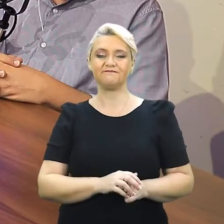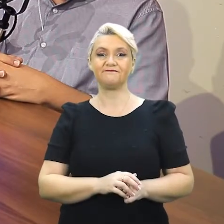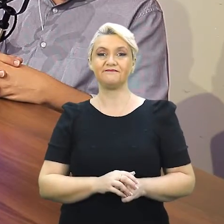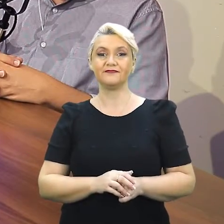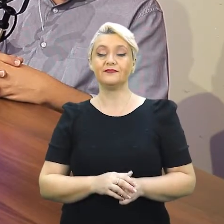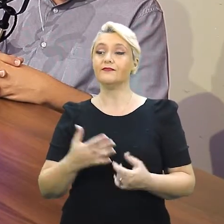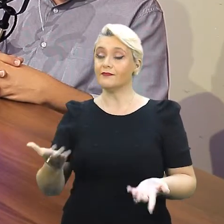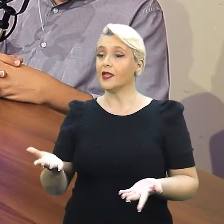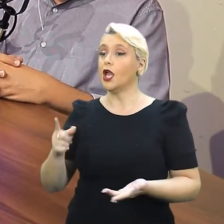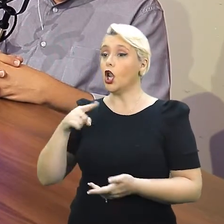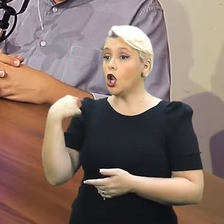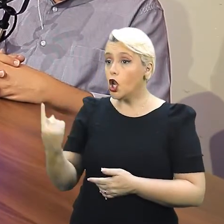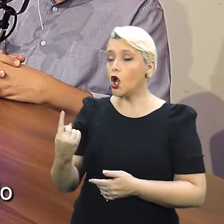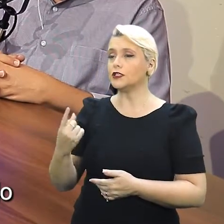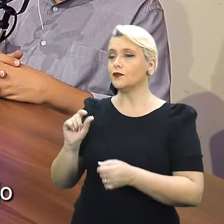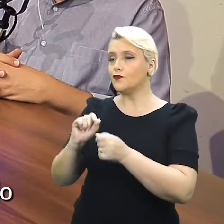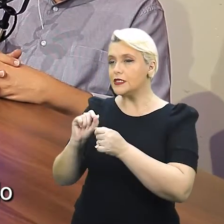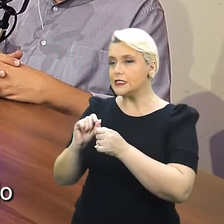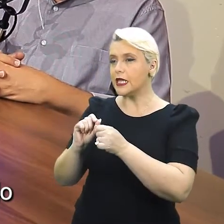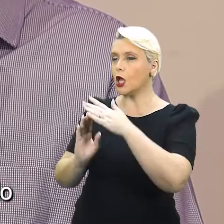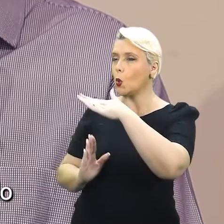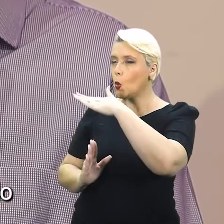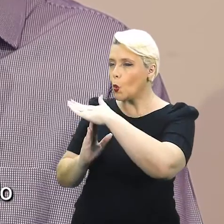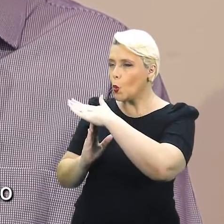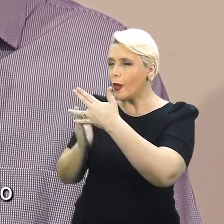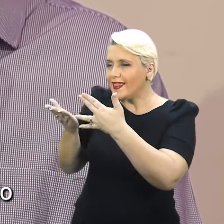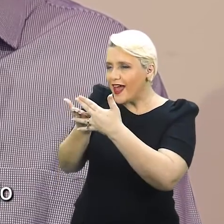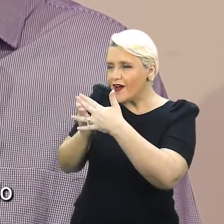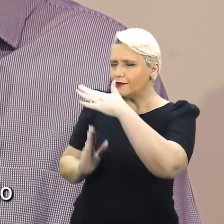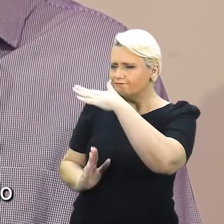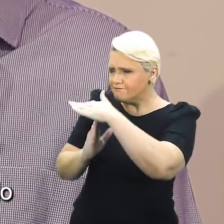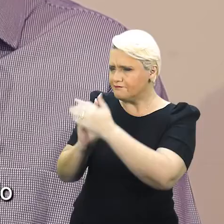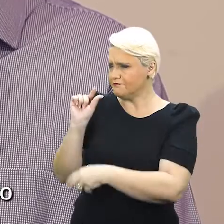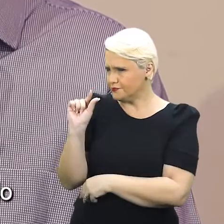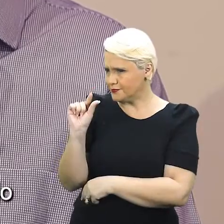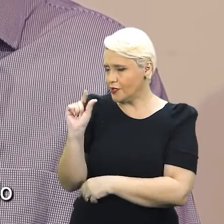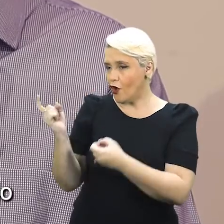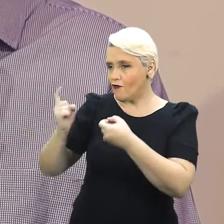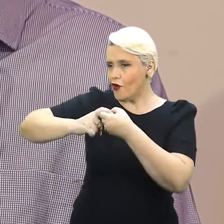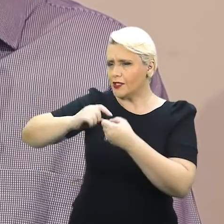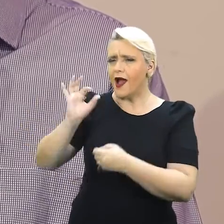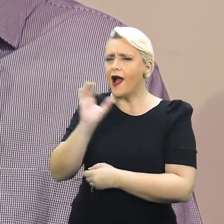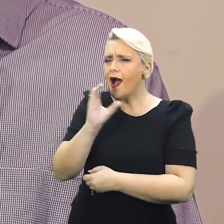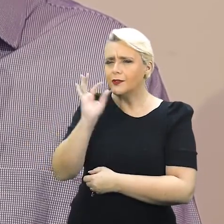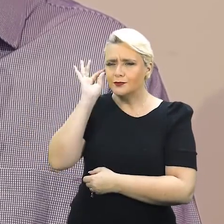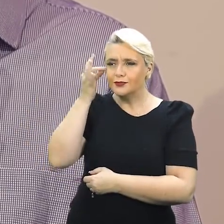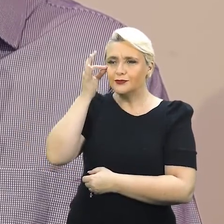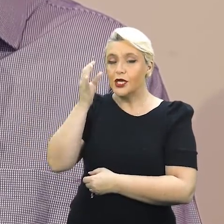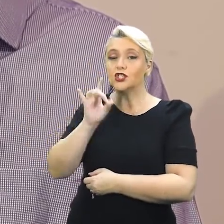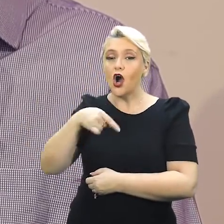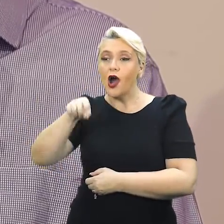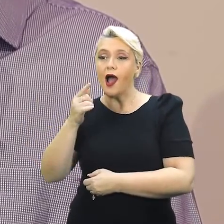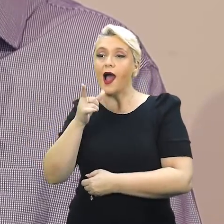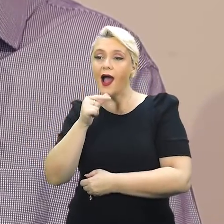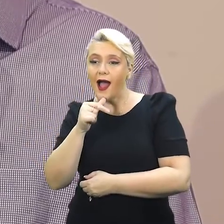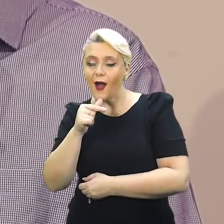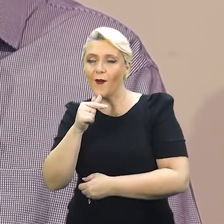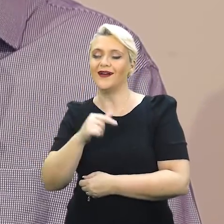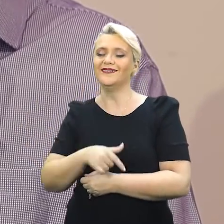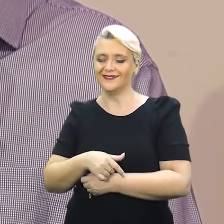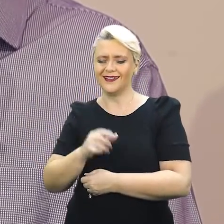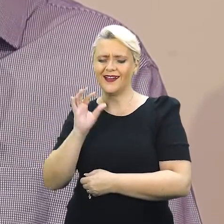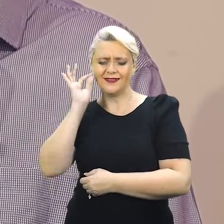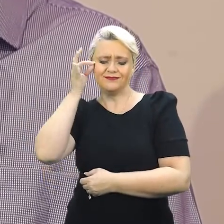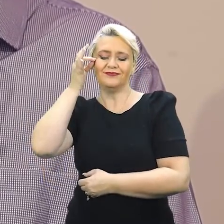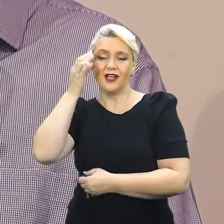conheceu. Uhum. Cajuru, nós vamos agora para um pequeno intervalo e voltamos no minutinho. É